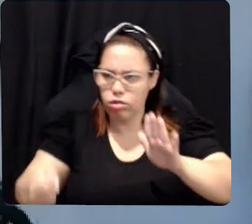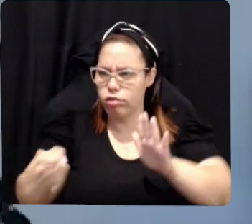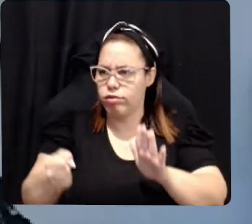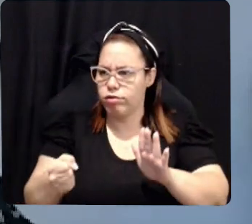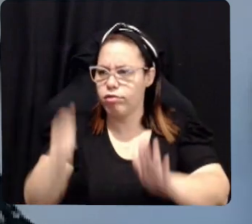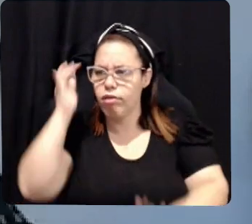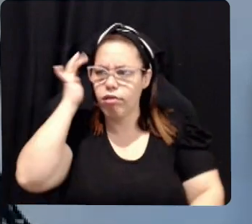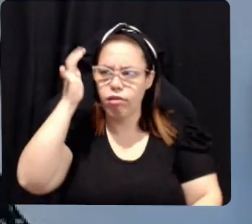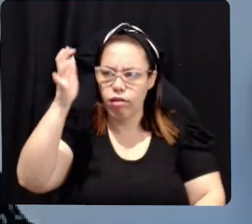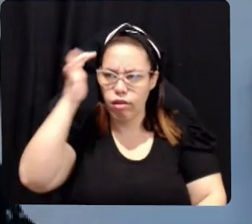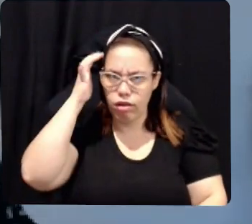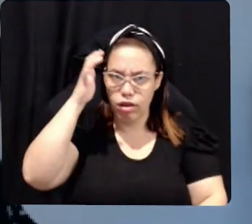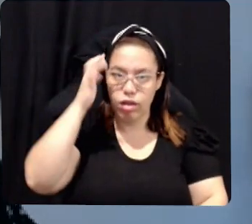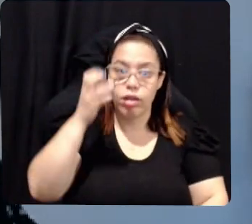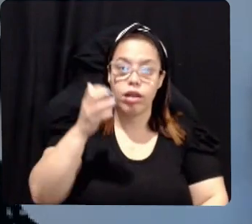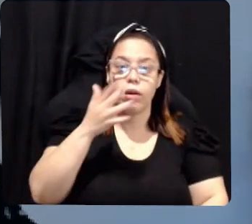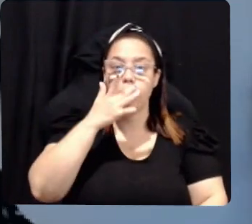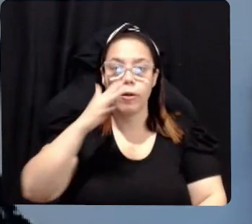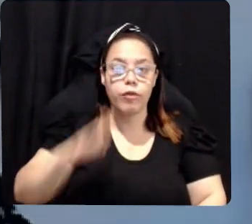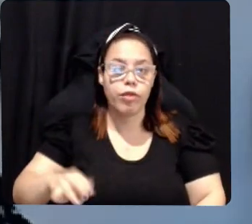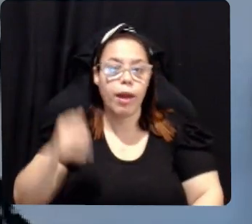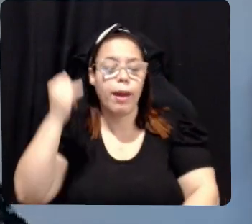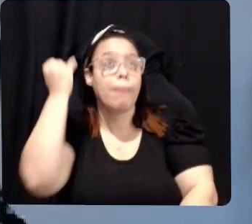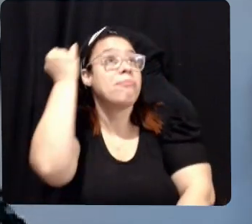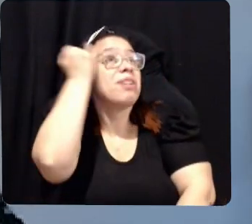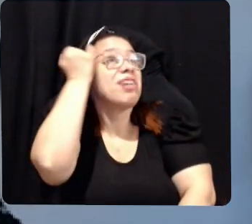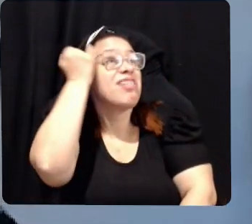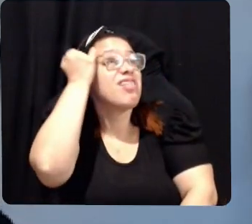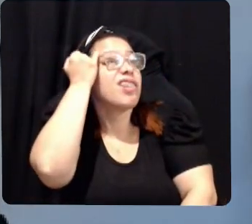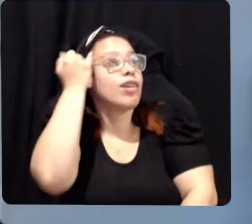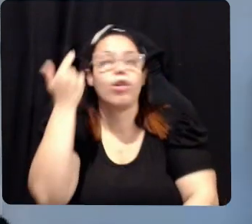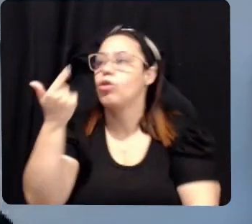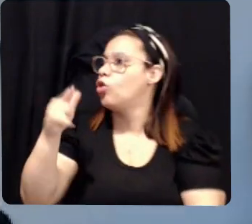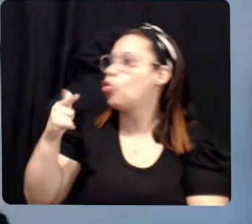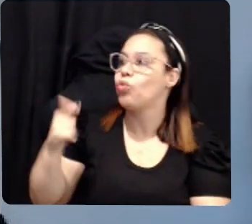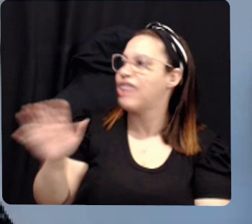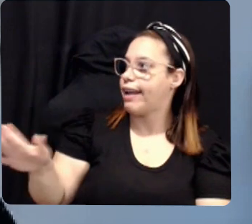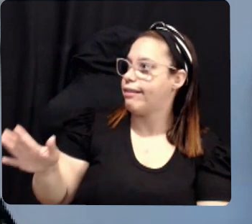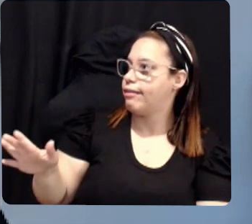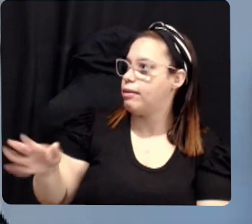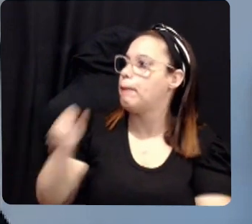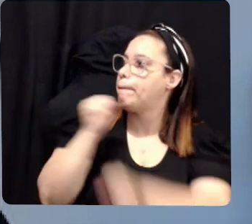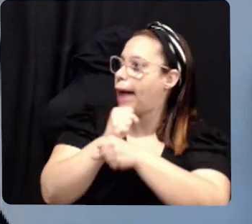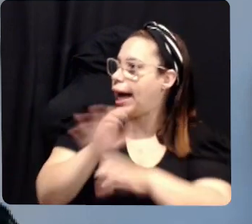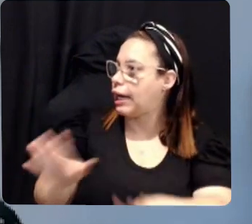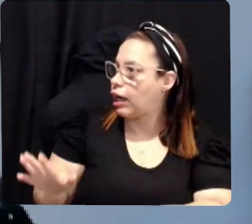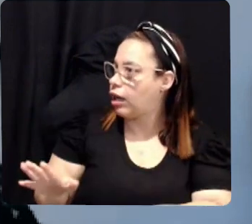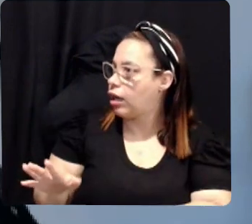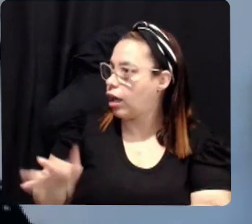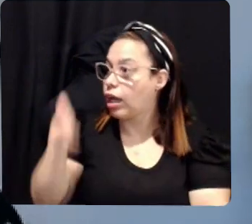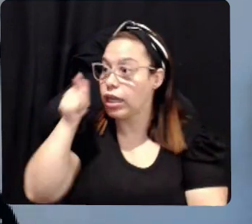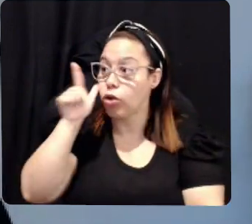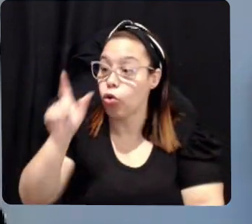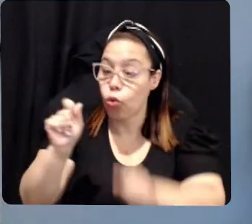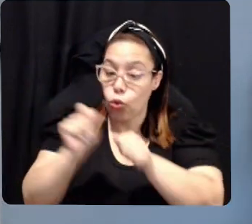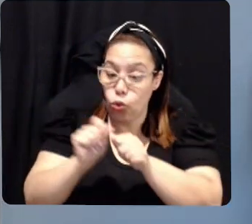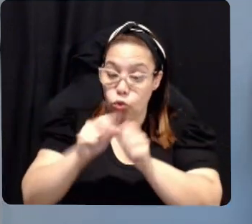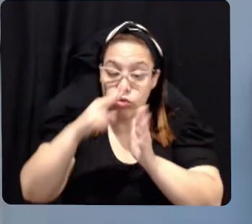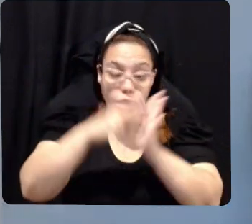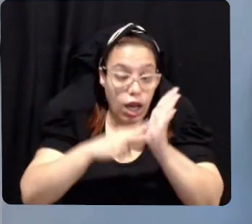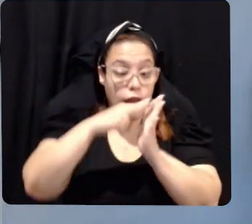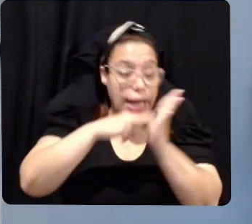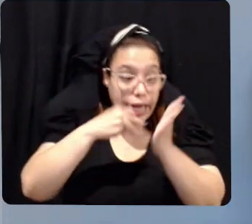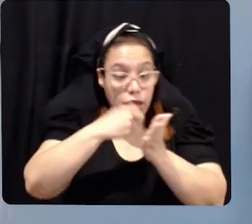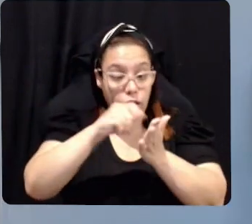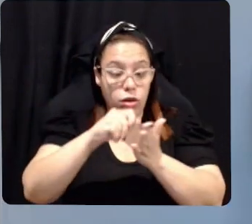vamos tirar da cabeça essa ideia de que a criança é preguiçosa. A criança não tem preguiça. Se ela não está